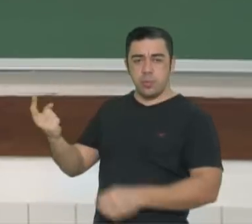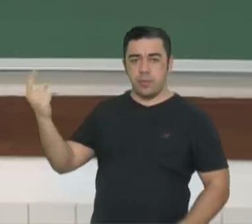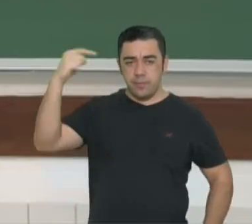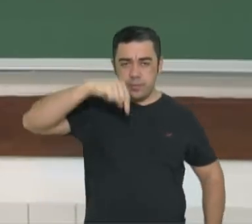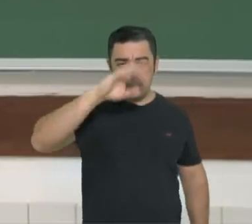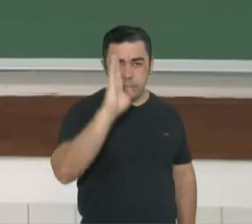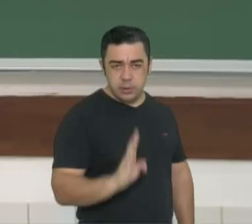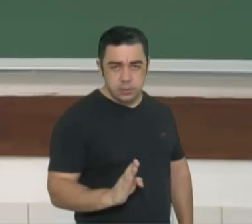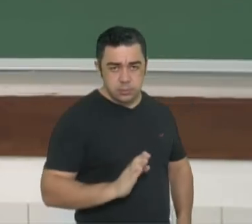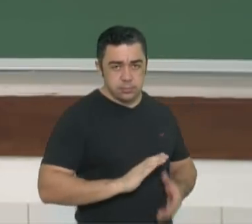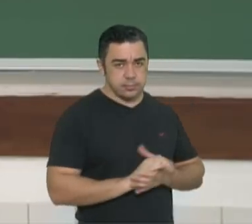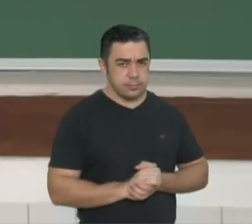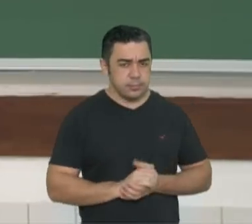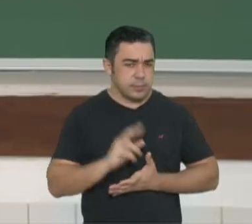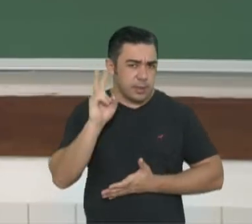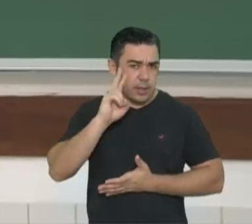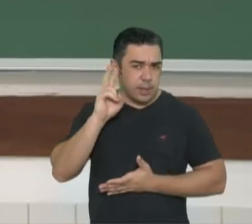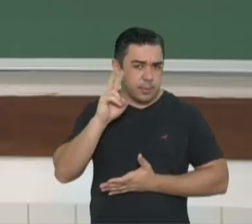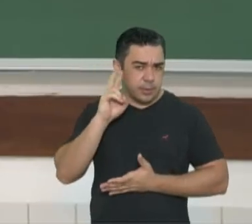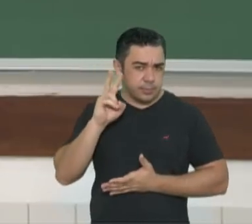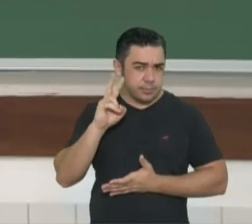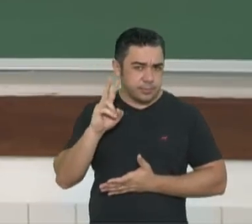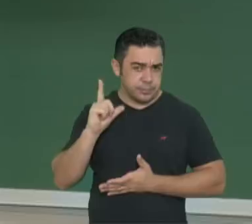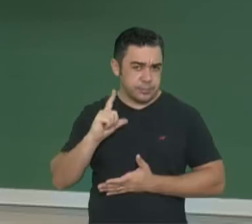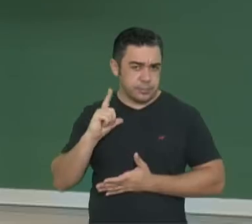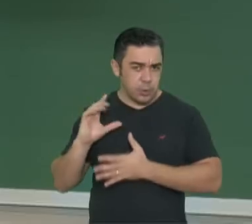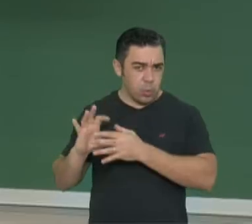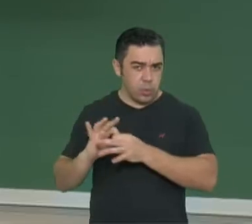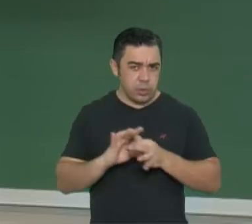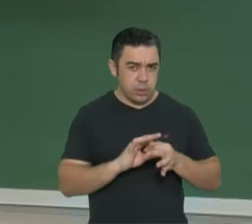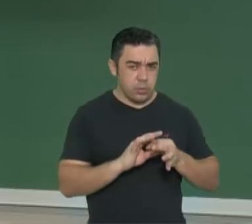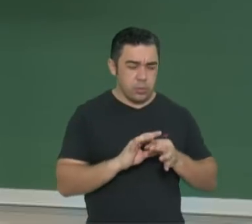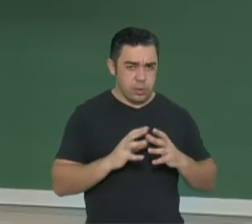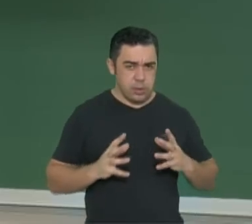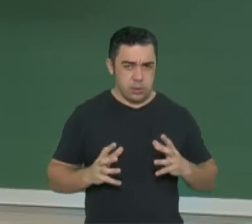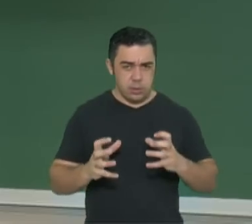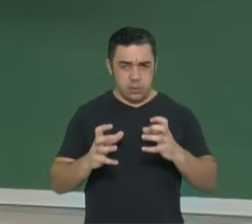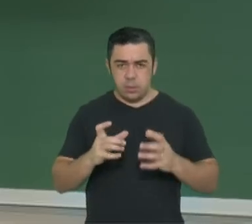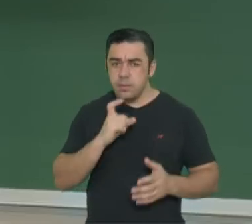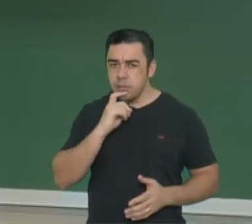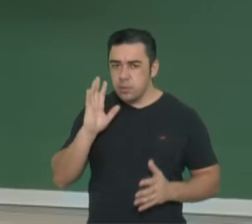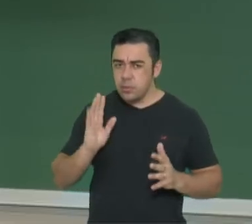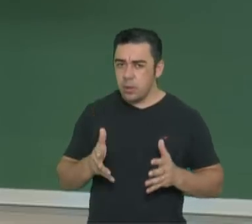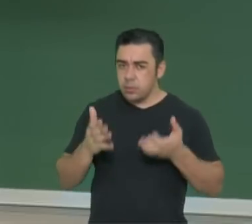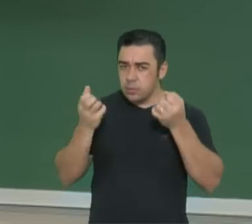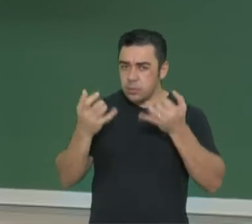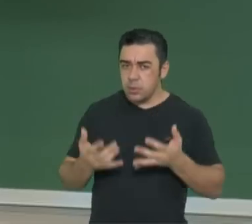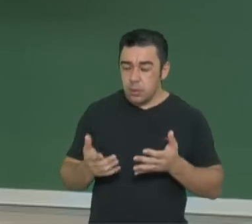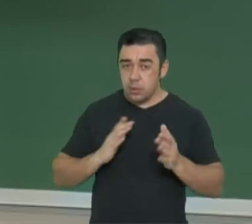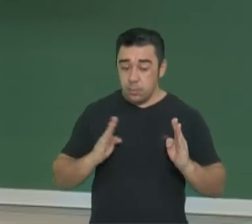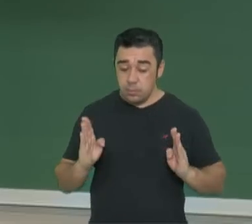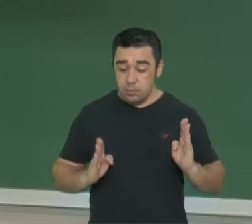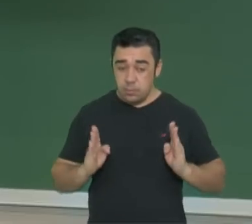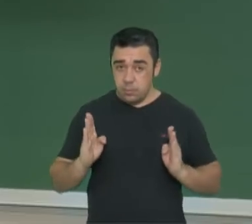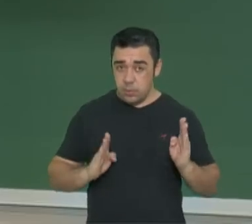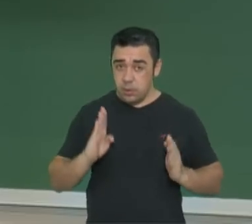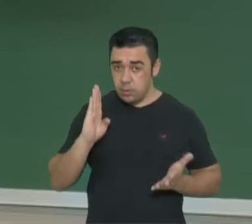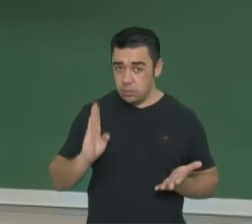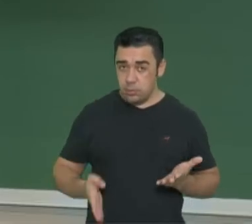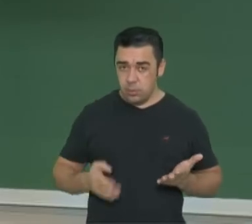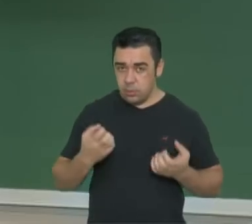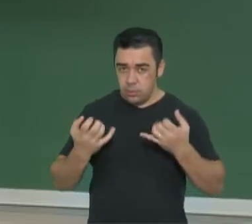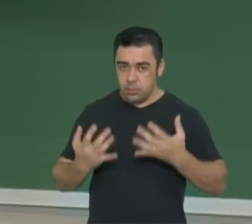Brasil. Lembra qual é o contexto? Guerra Fria, você já sabe disso, estamos falando dentro de um período de Guerra Fria no